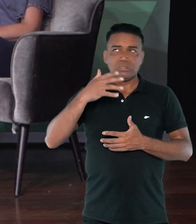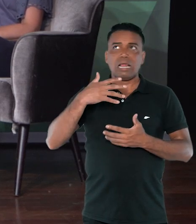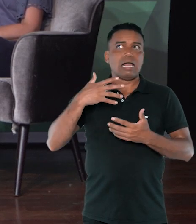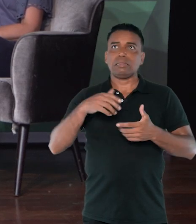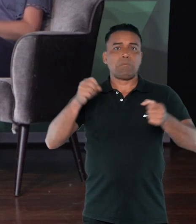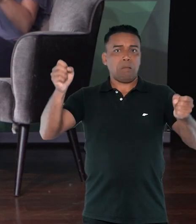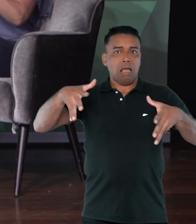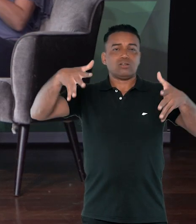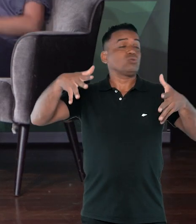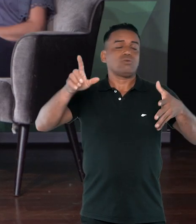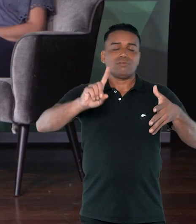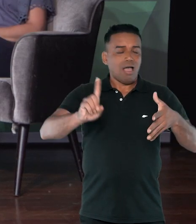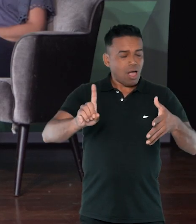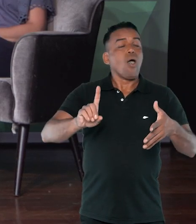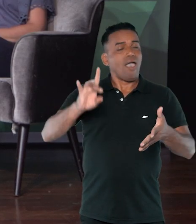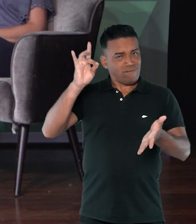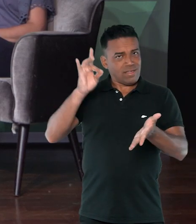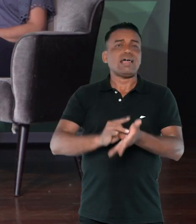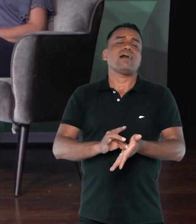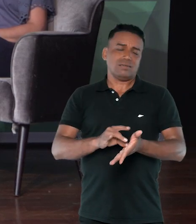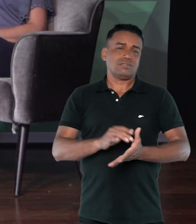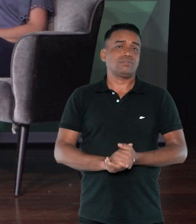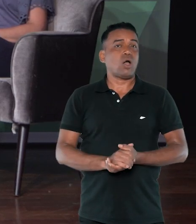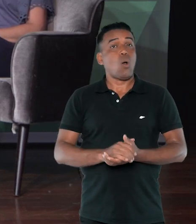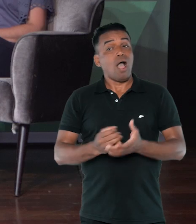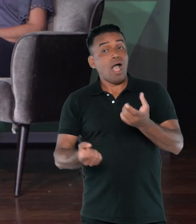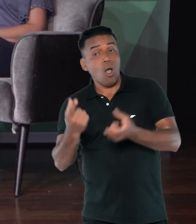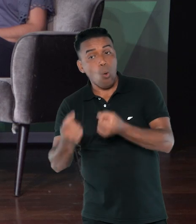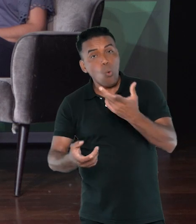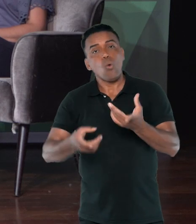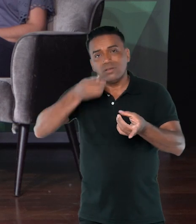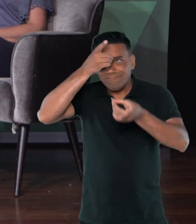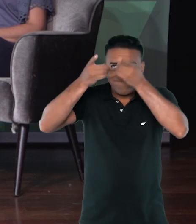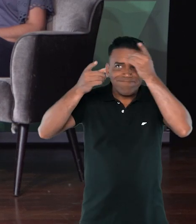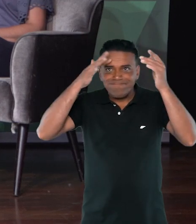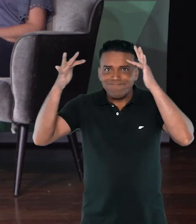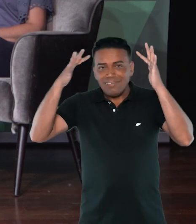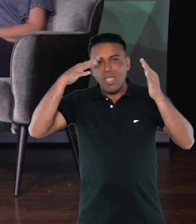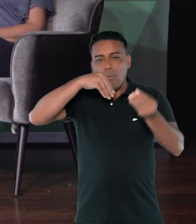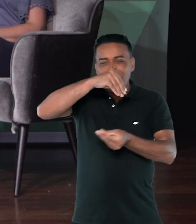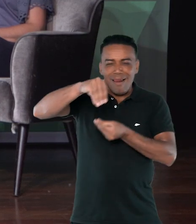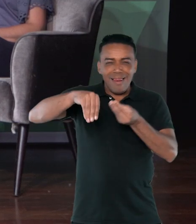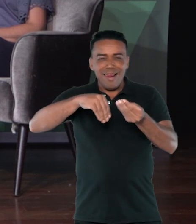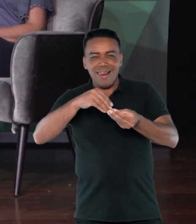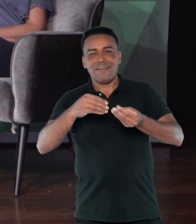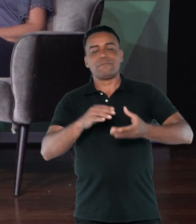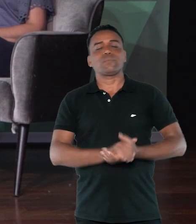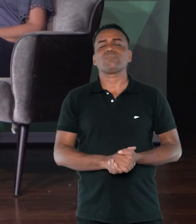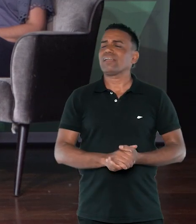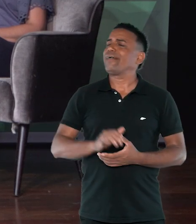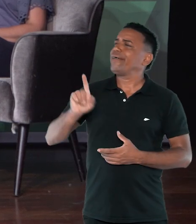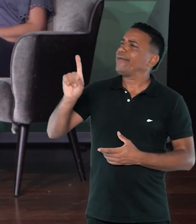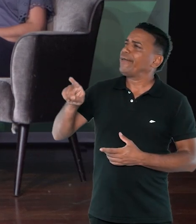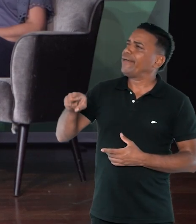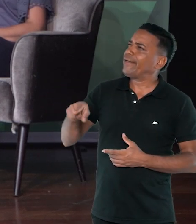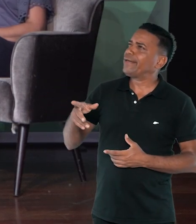mesmo. Eu temperei. E uma questão ligada aos seus pacientes, né, os clientes aqui